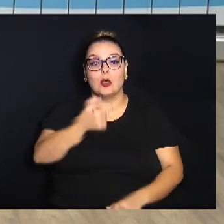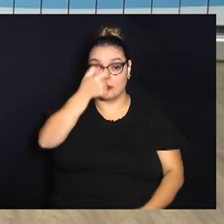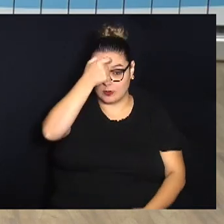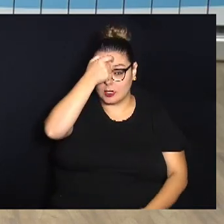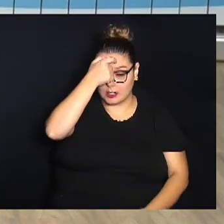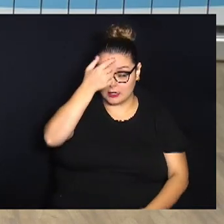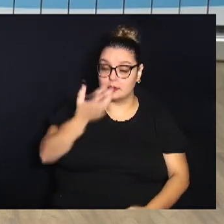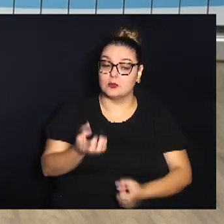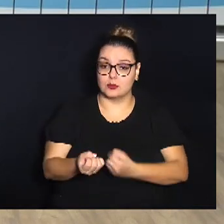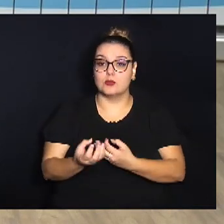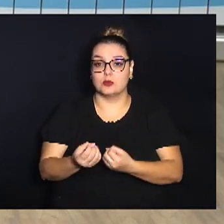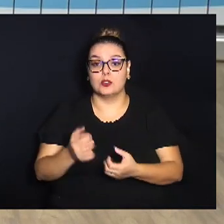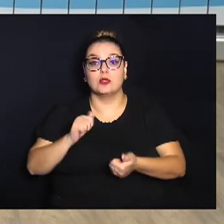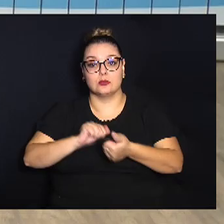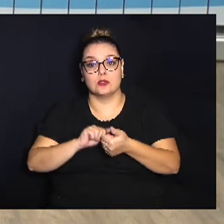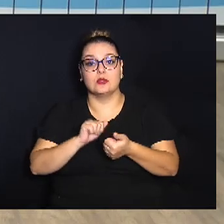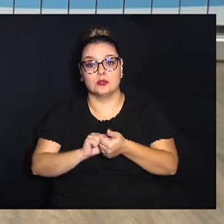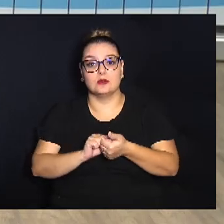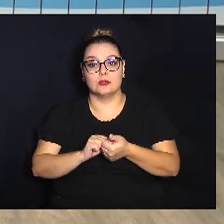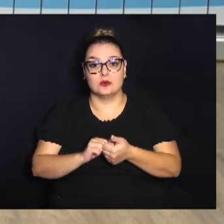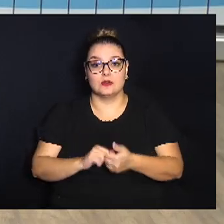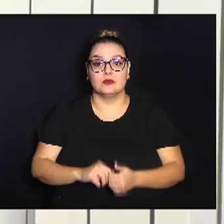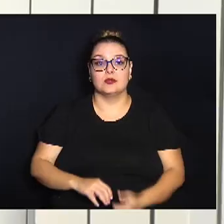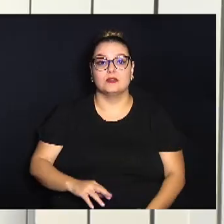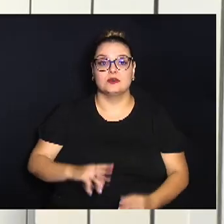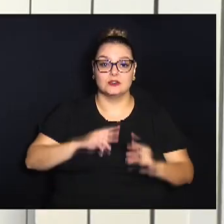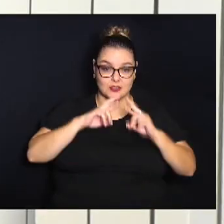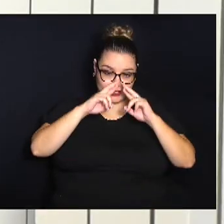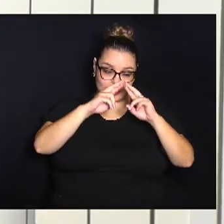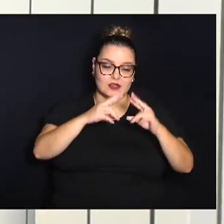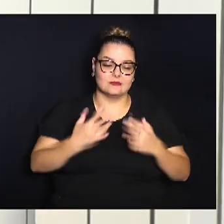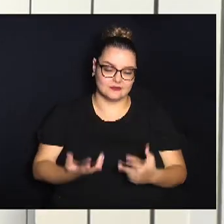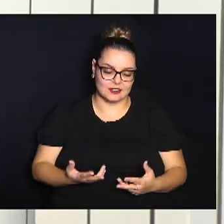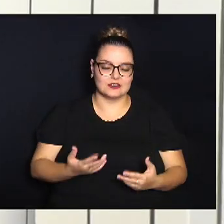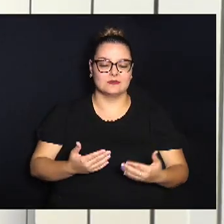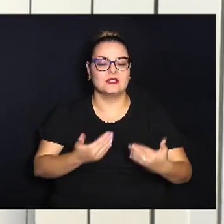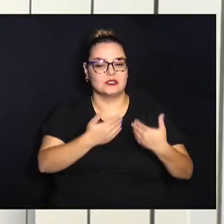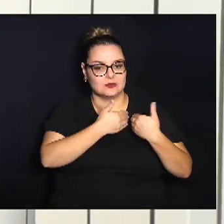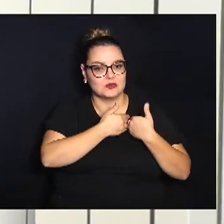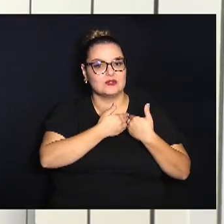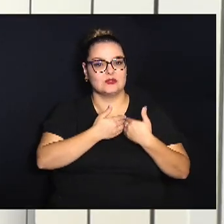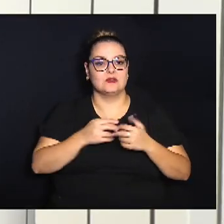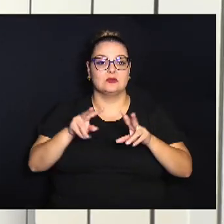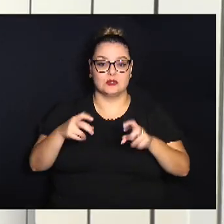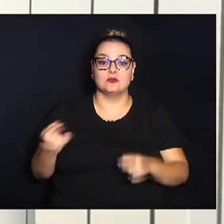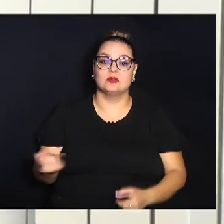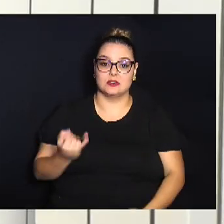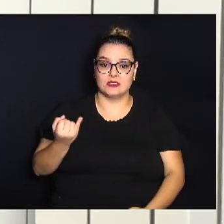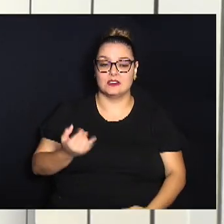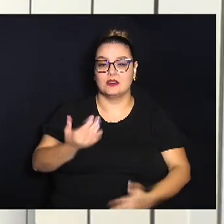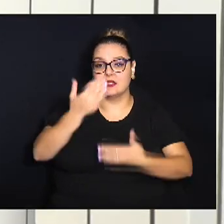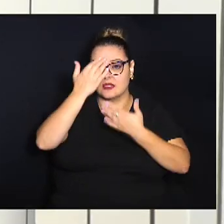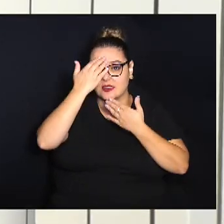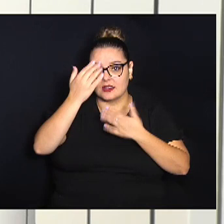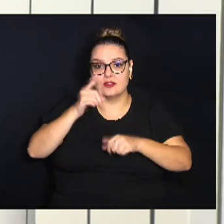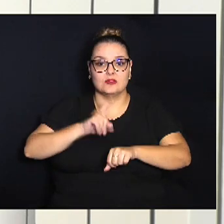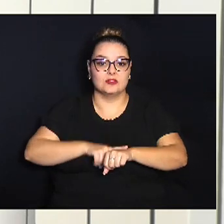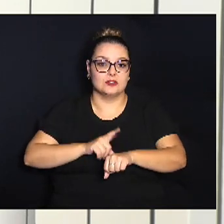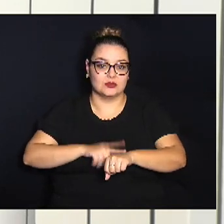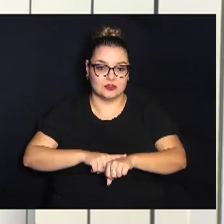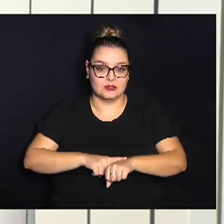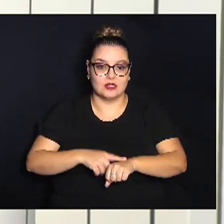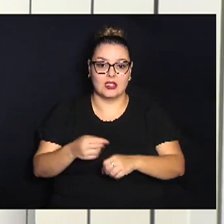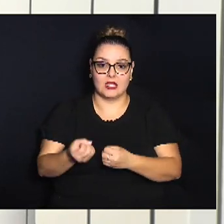conscientização, informação de qualidade, de credibilidade sobre um assunto tão importante. Quero agradecer também a disponibilidade do tempo,